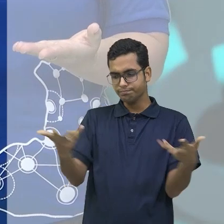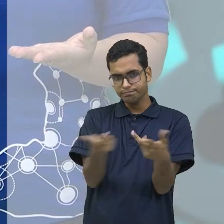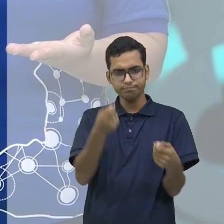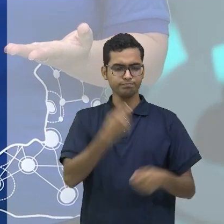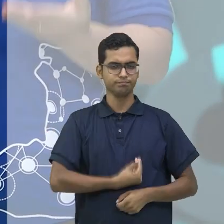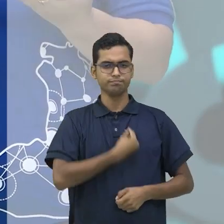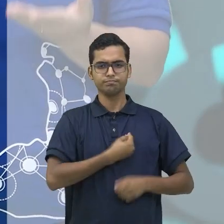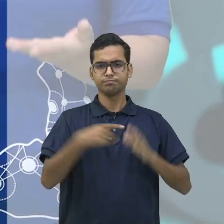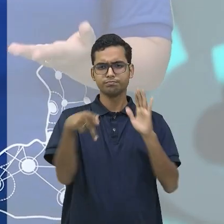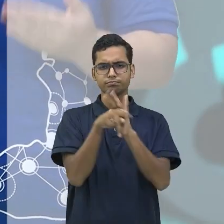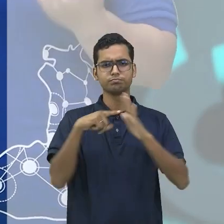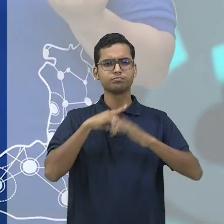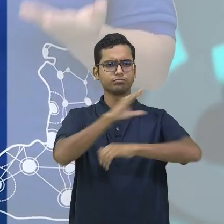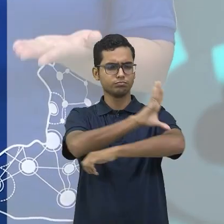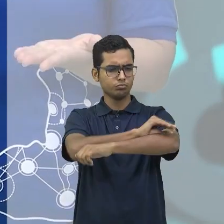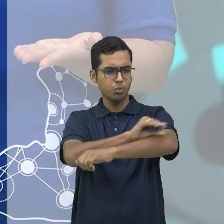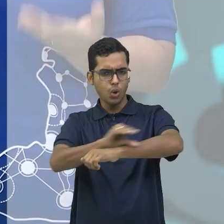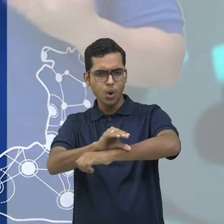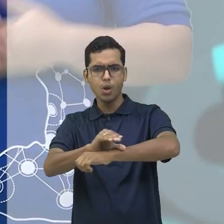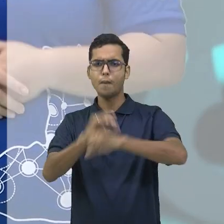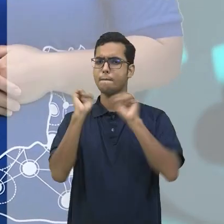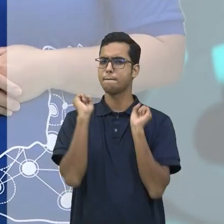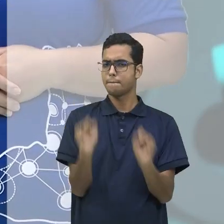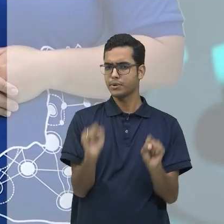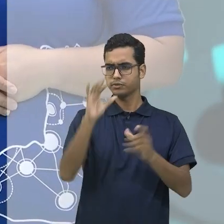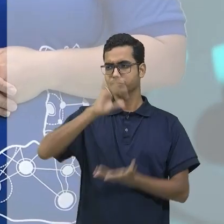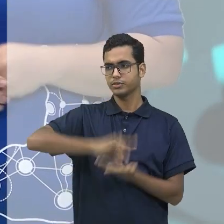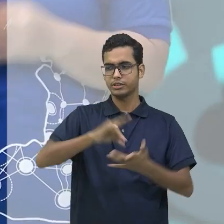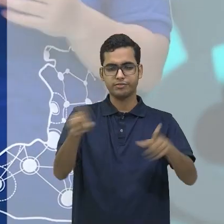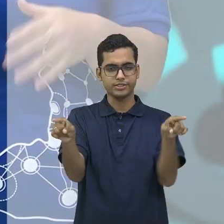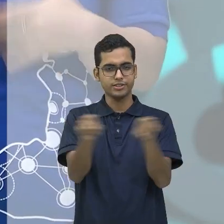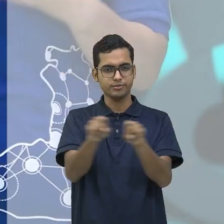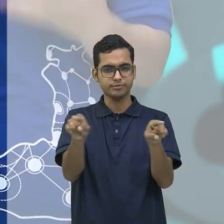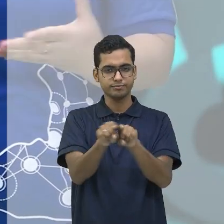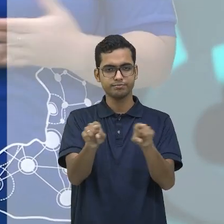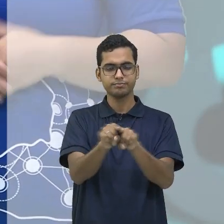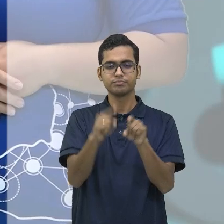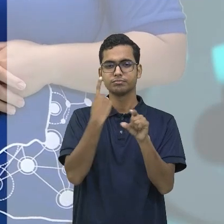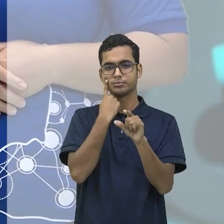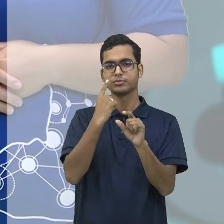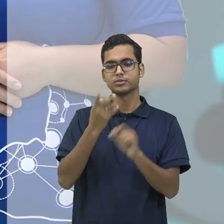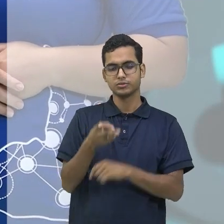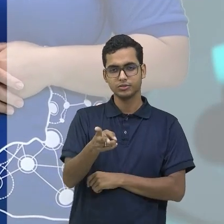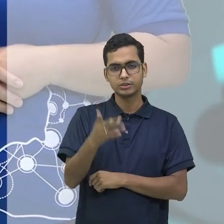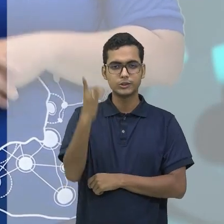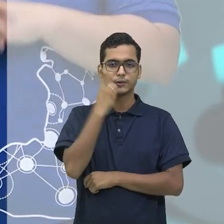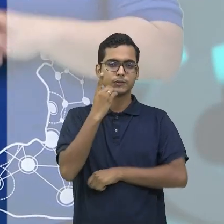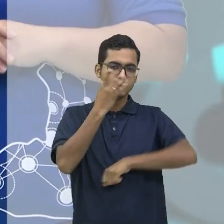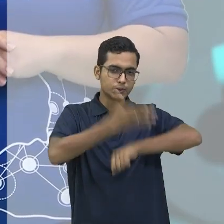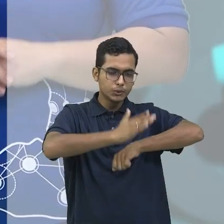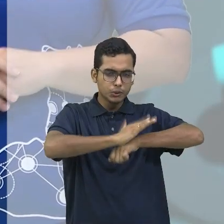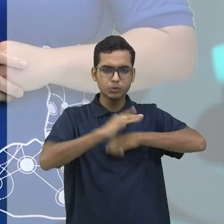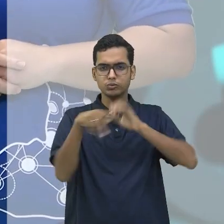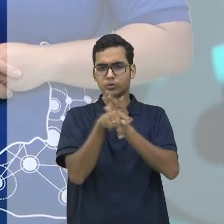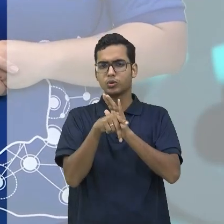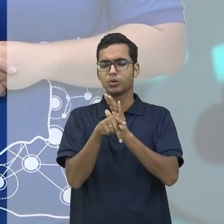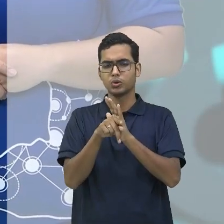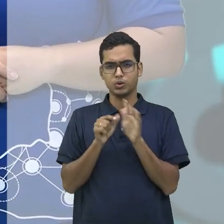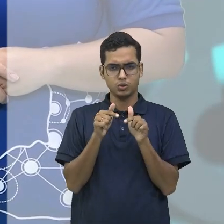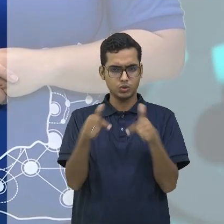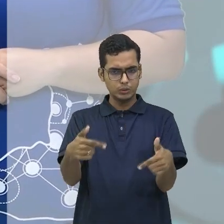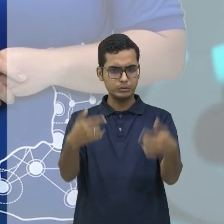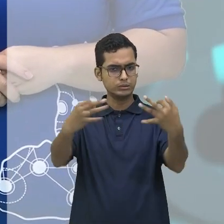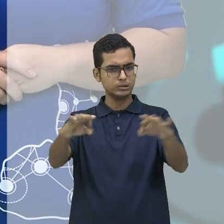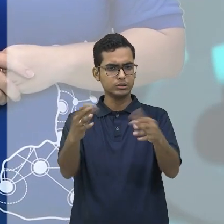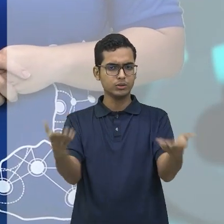a musculação pode e deve fazer parte do seu dia a dia e dos seus hábitos de exercícios físicos, certo?